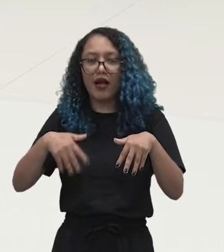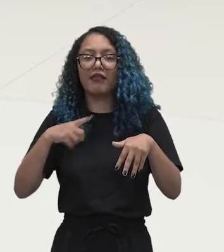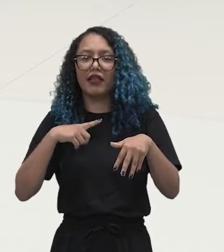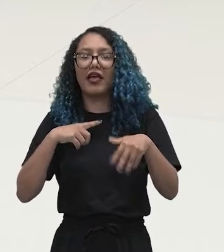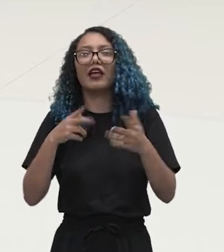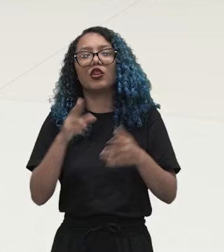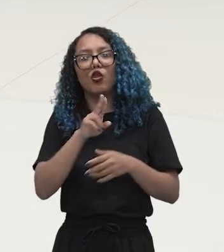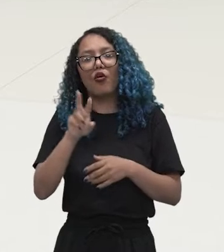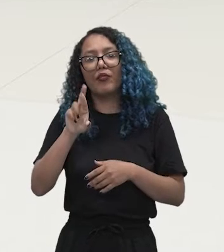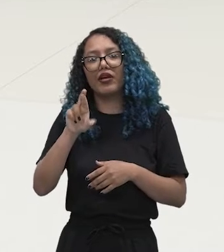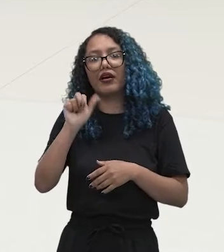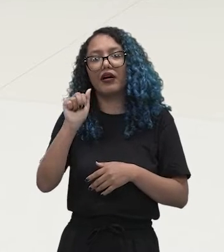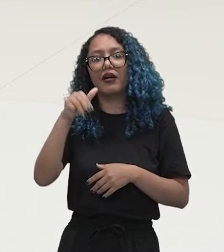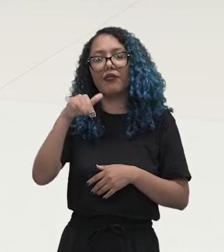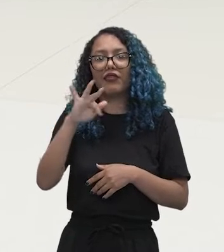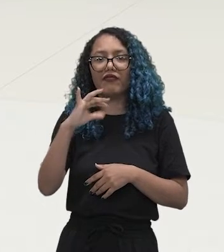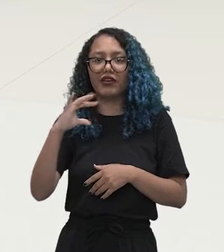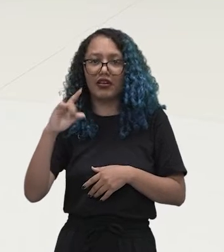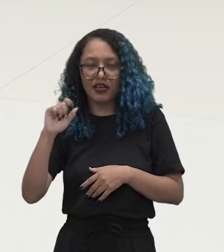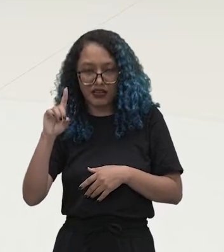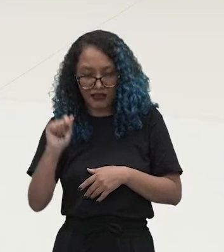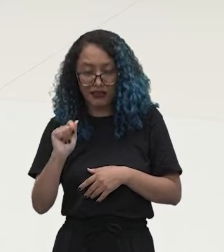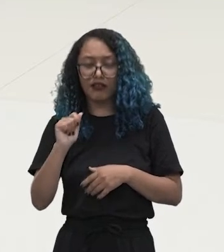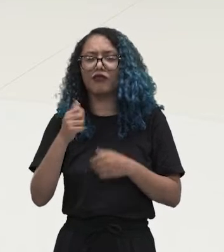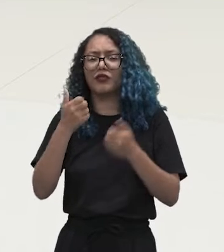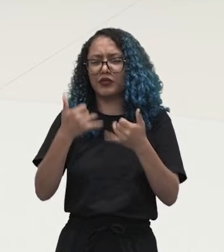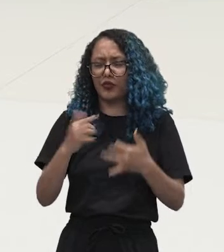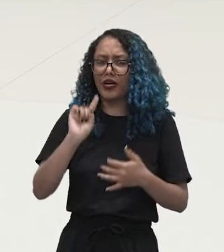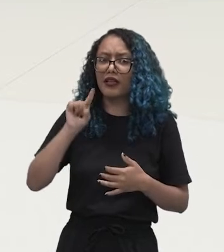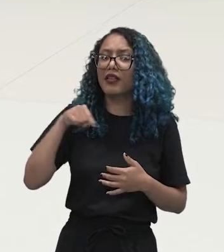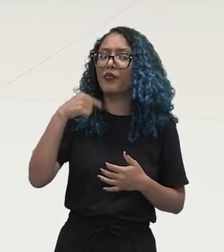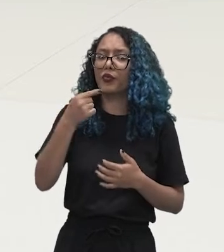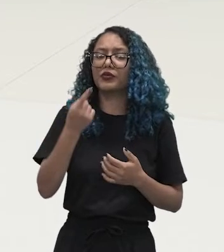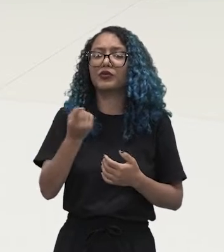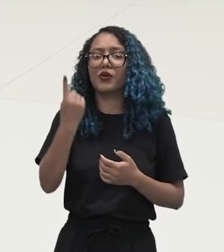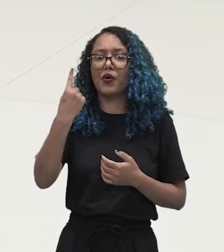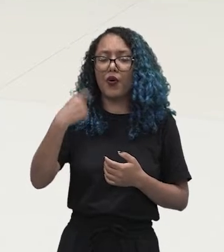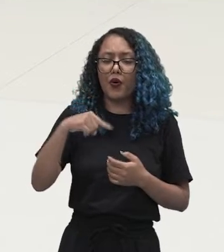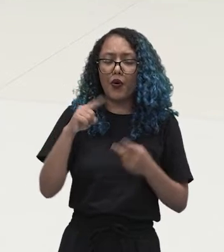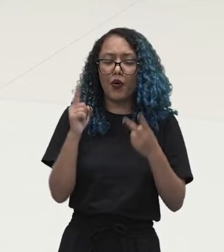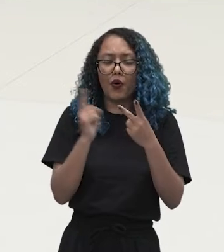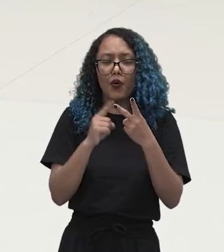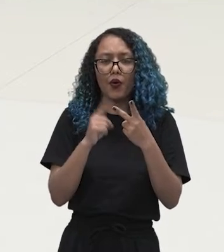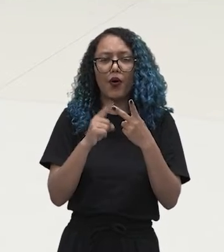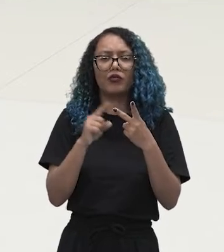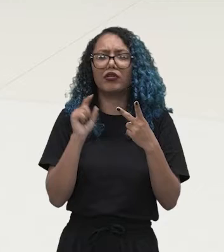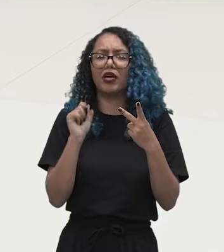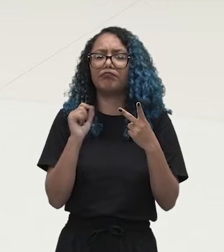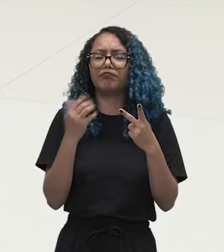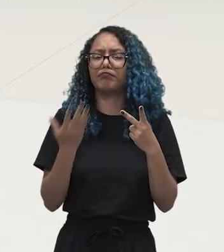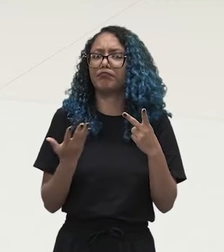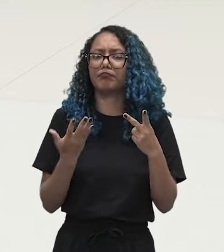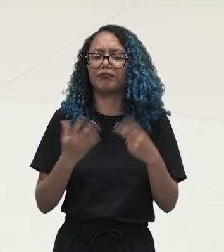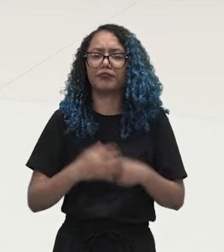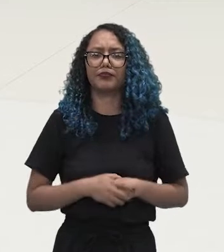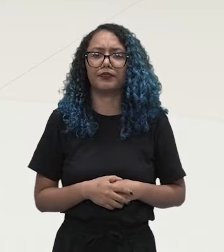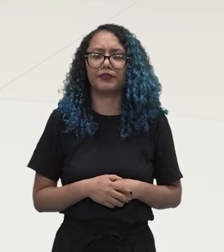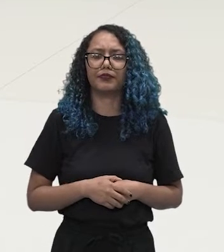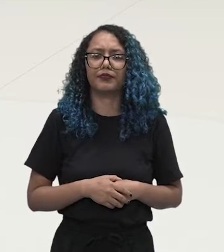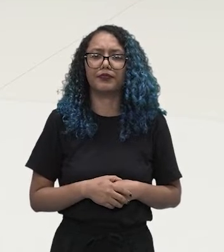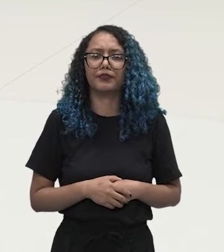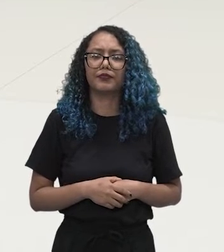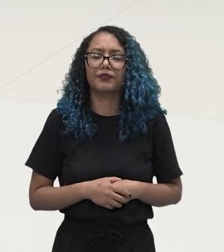exemplos detalhadamente já já. Uma outra classificação, além da disposição dos átomos, é aqui